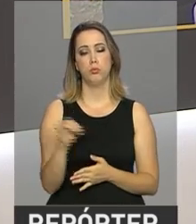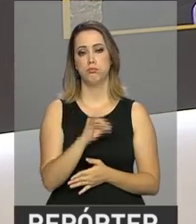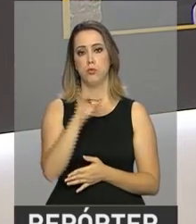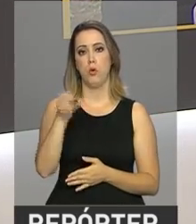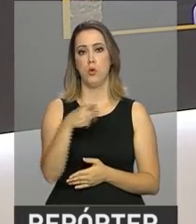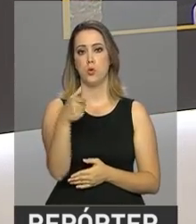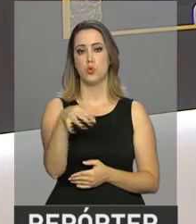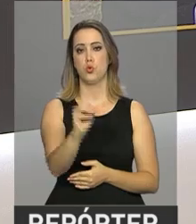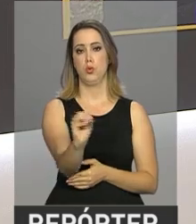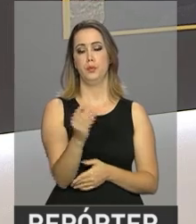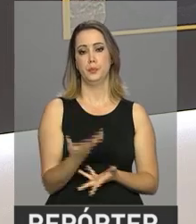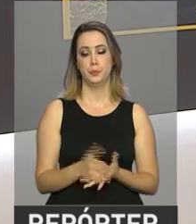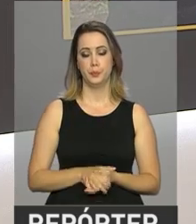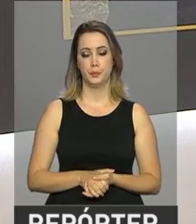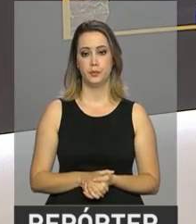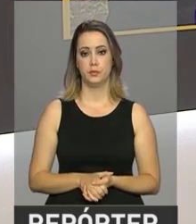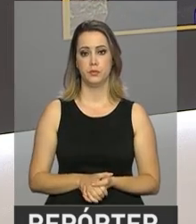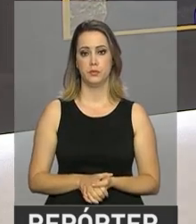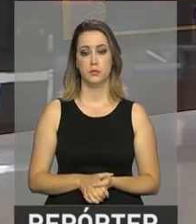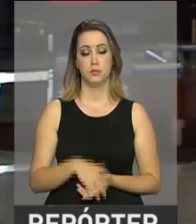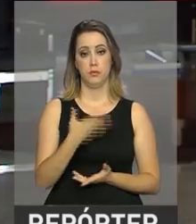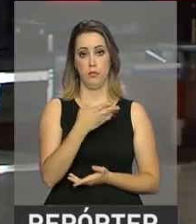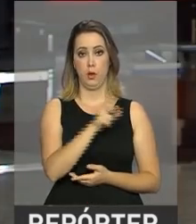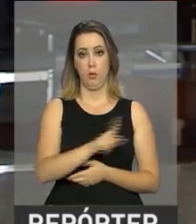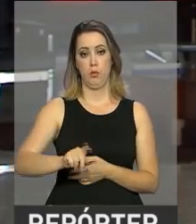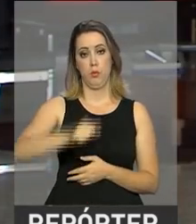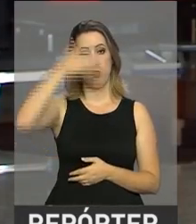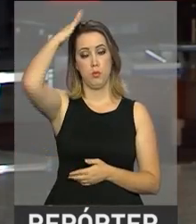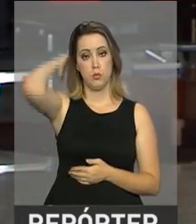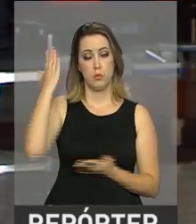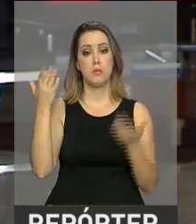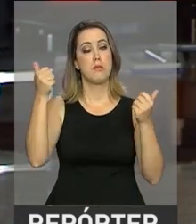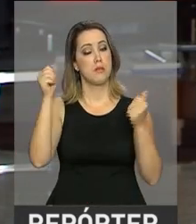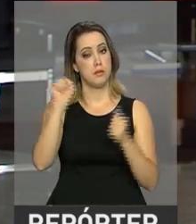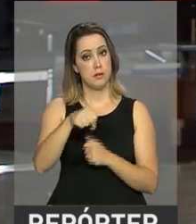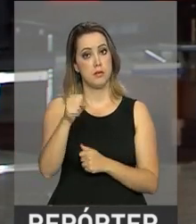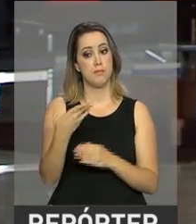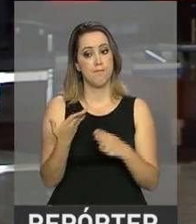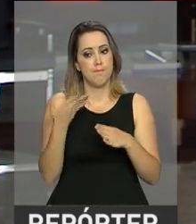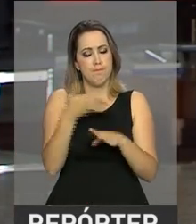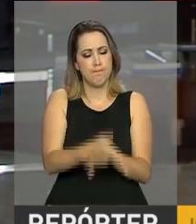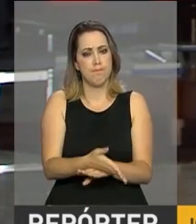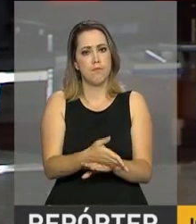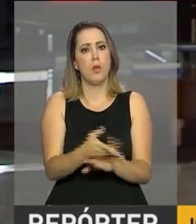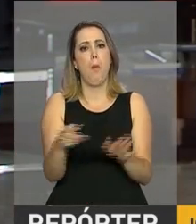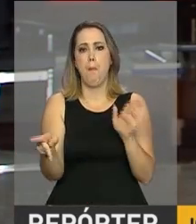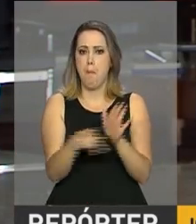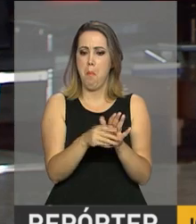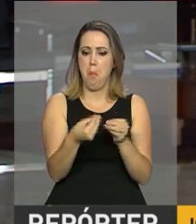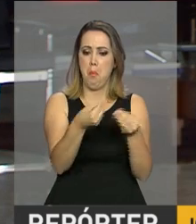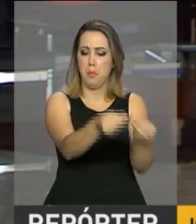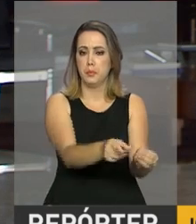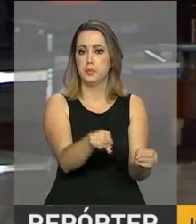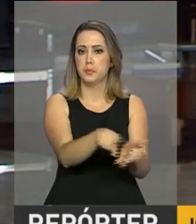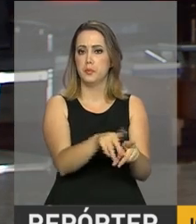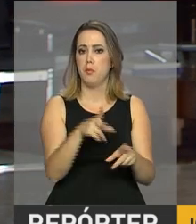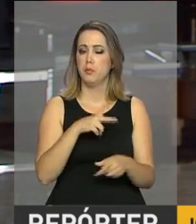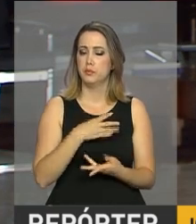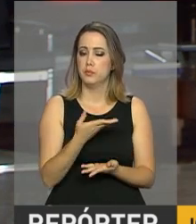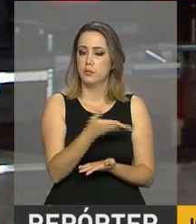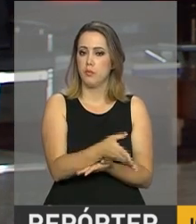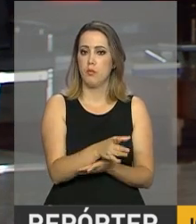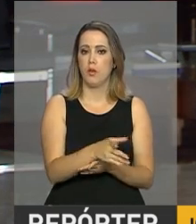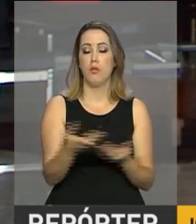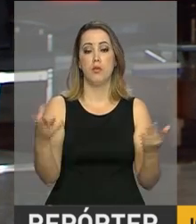você. Exatamente, Leandro. O presidente Michel Temer se envolveu diretamente, pessoalmente, nessa mobilização do Dia Nacional de Combate